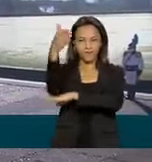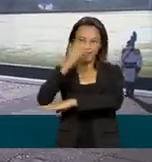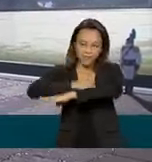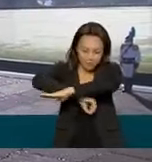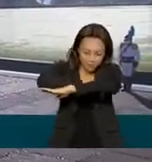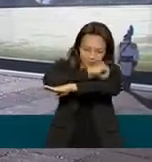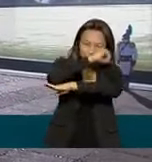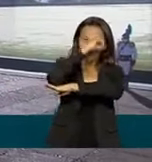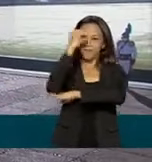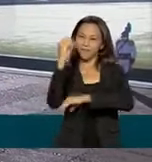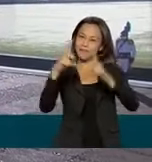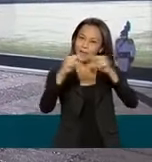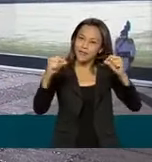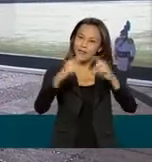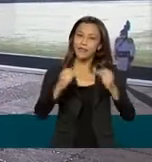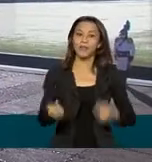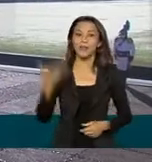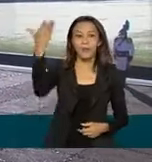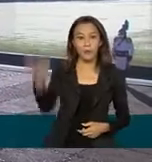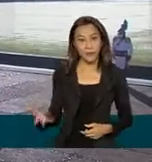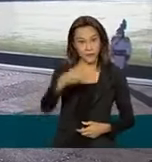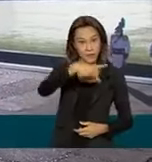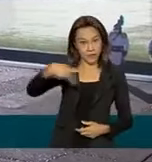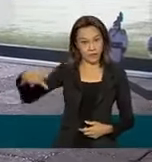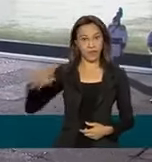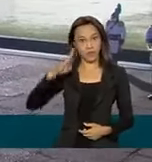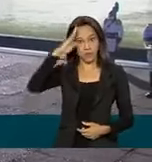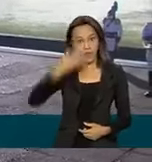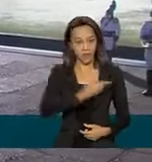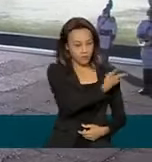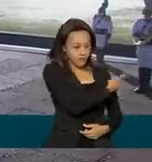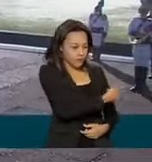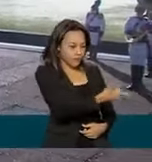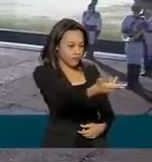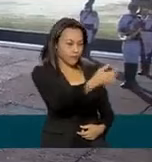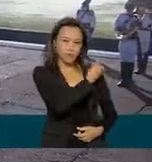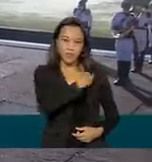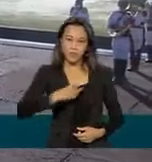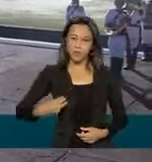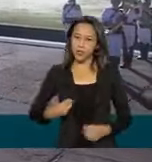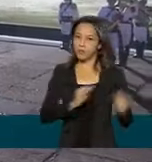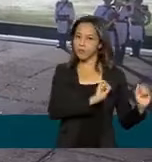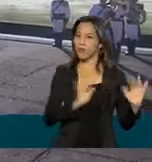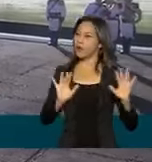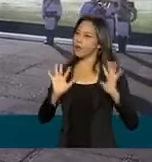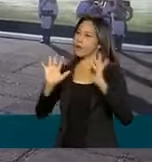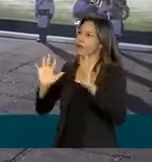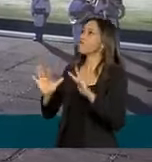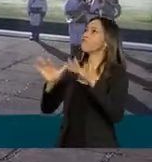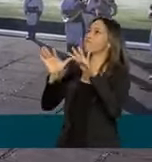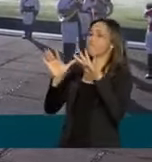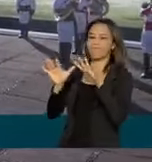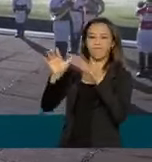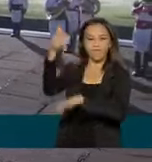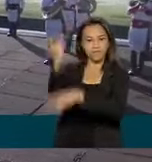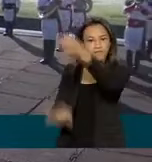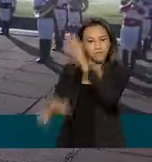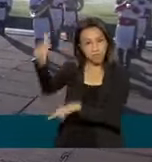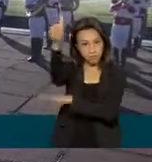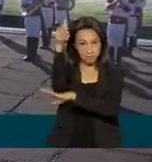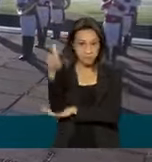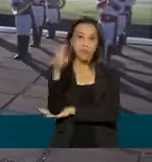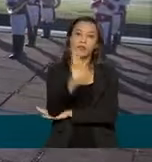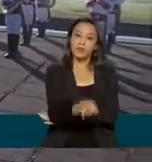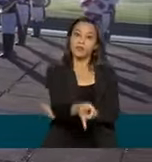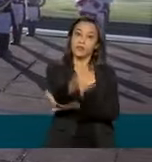manhã. O presidente Jair Bolsonaro, acompanhado de ministros, participam desse ato cívico que diariamente acontece aí